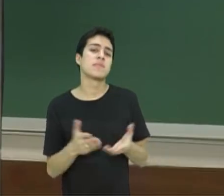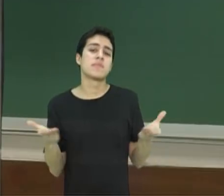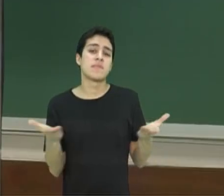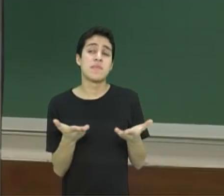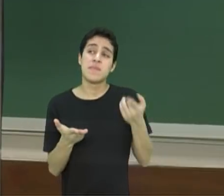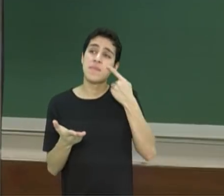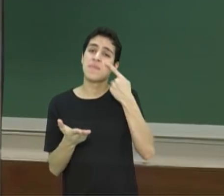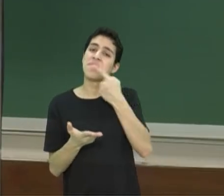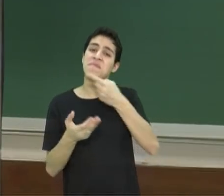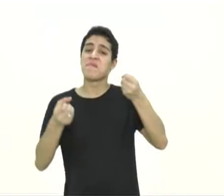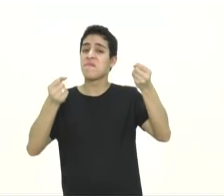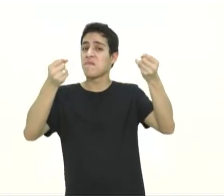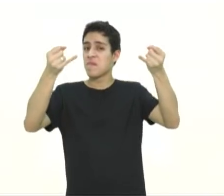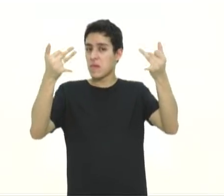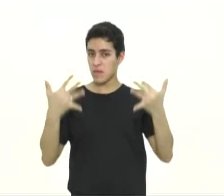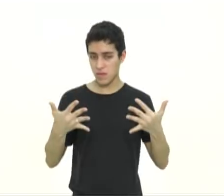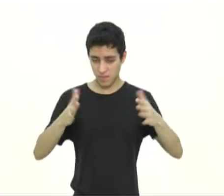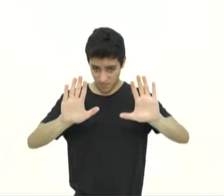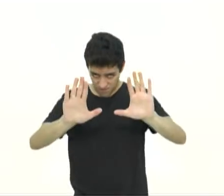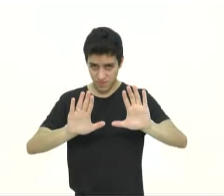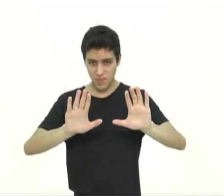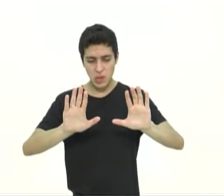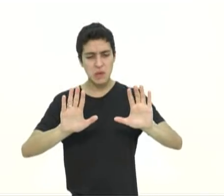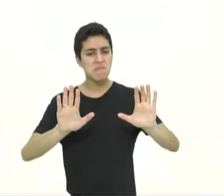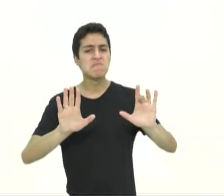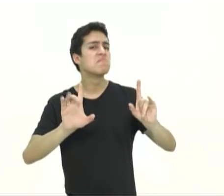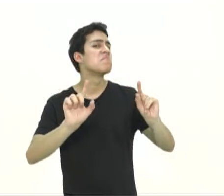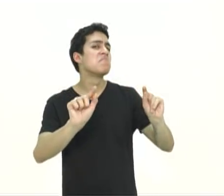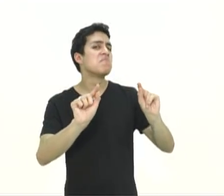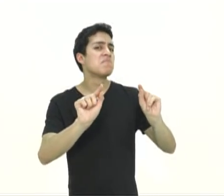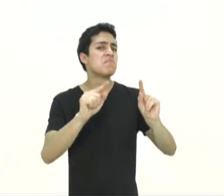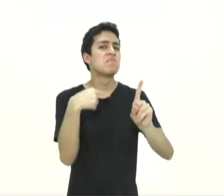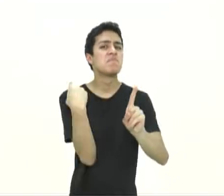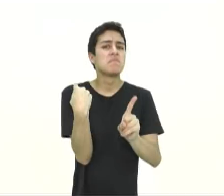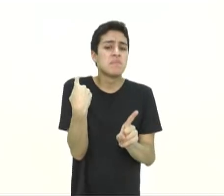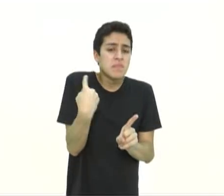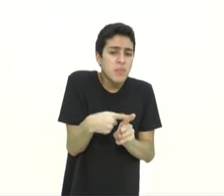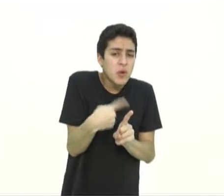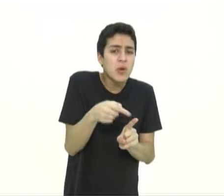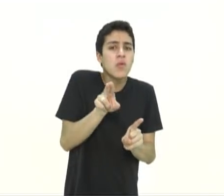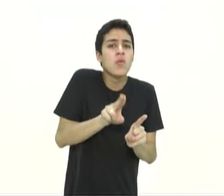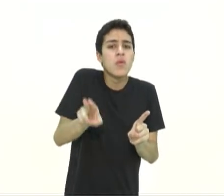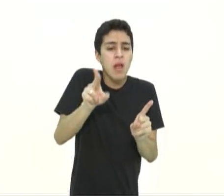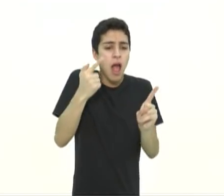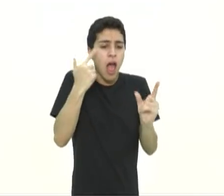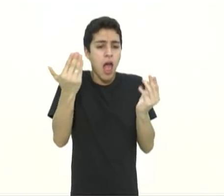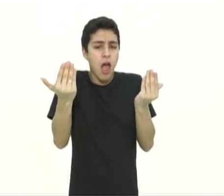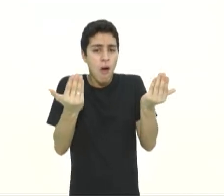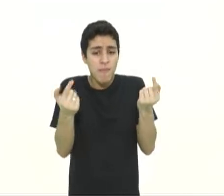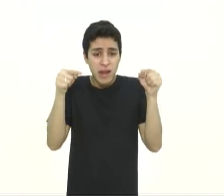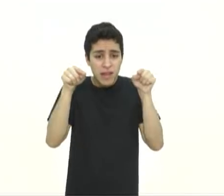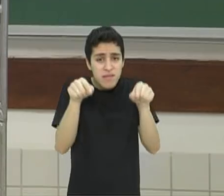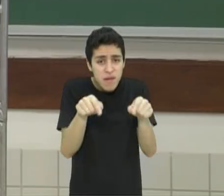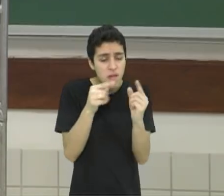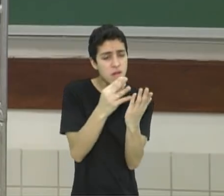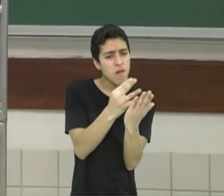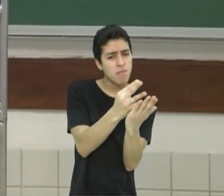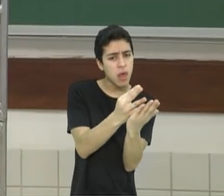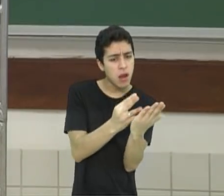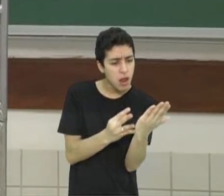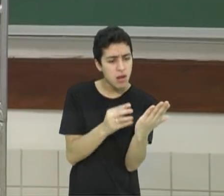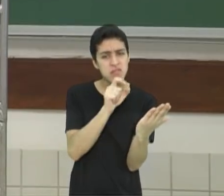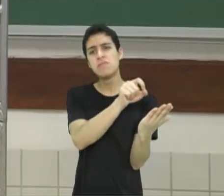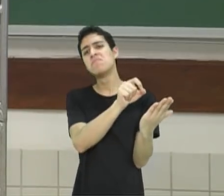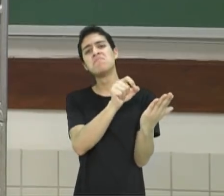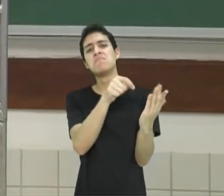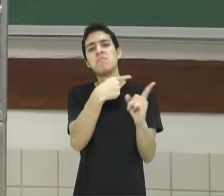seguinte, ele diz assim: qual a intenção do uso da comparação nesse trecho? Por que será que o autor utilizou